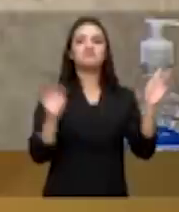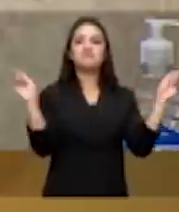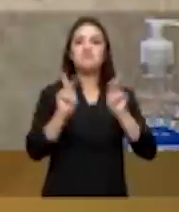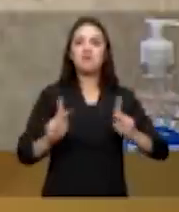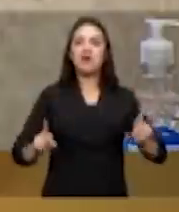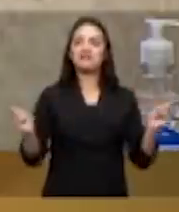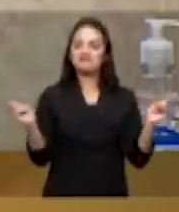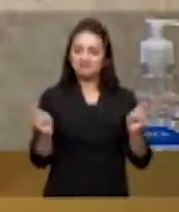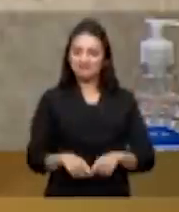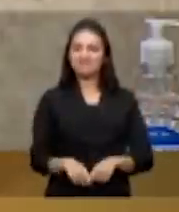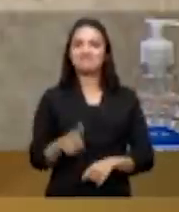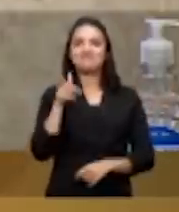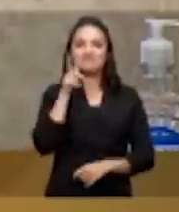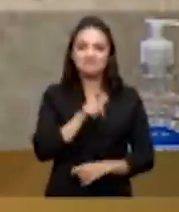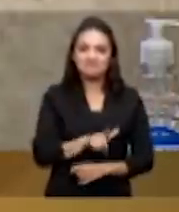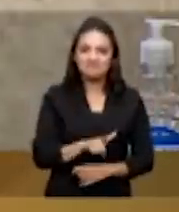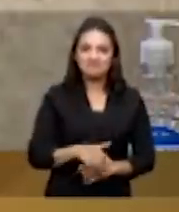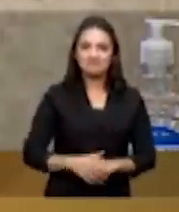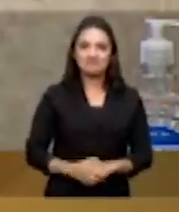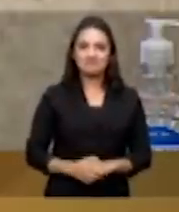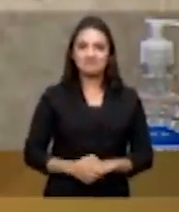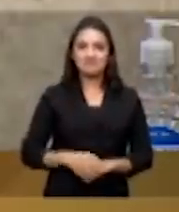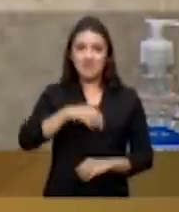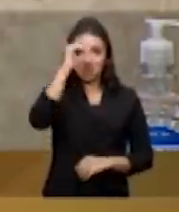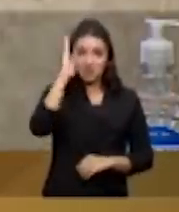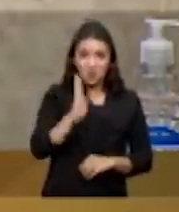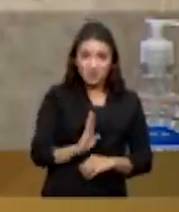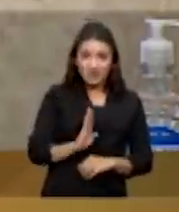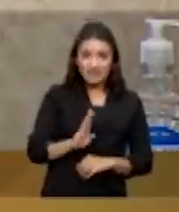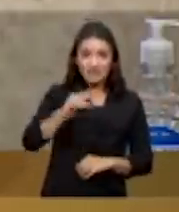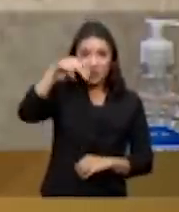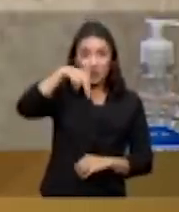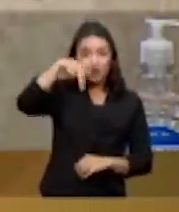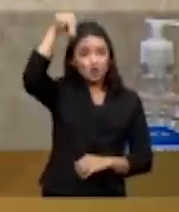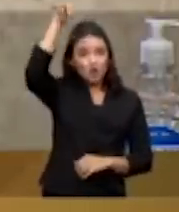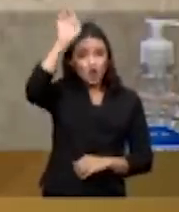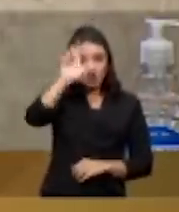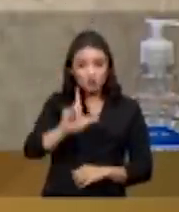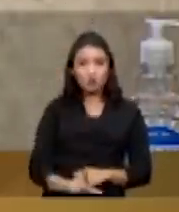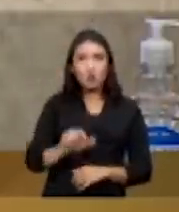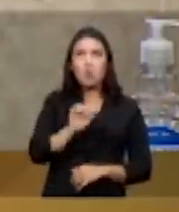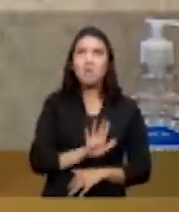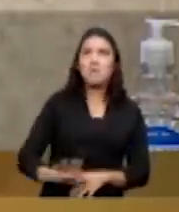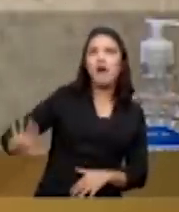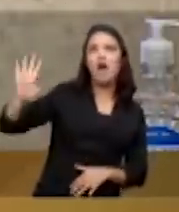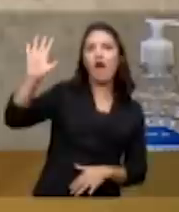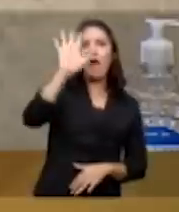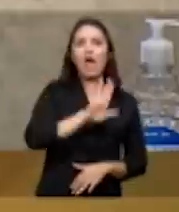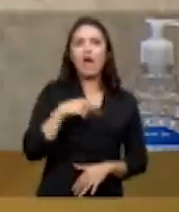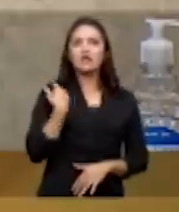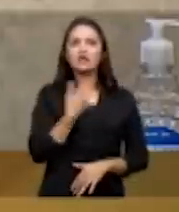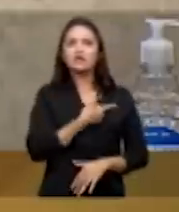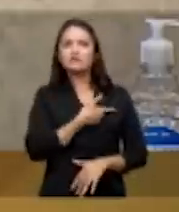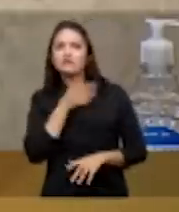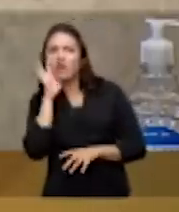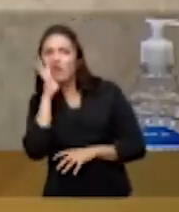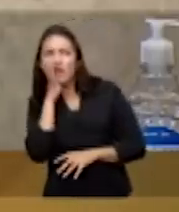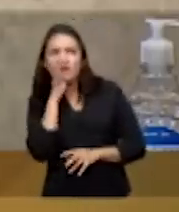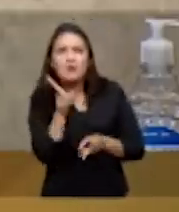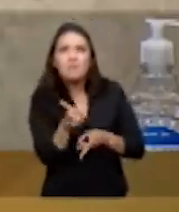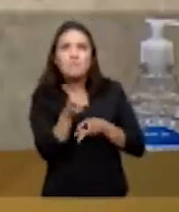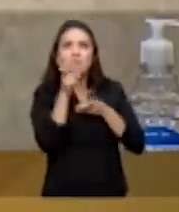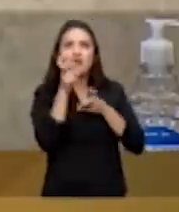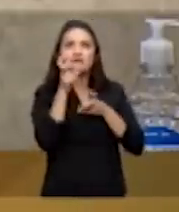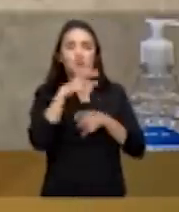paz. De norte a sul do país, percebemos que os policiais e demais